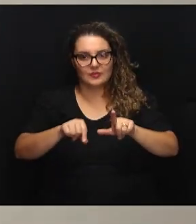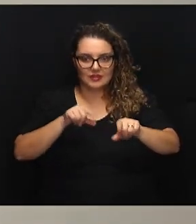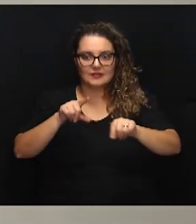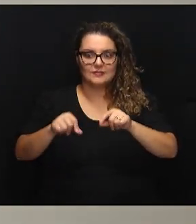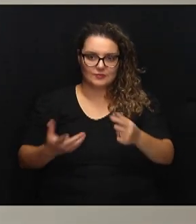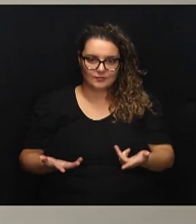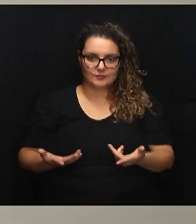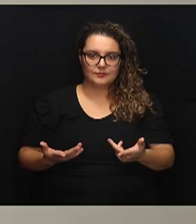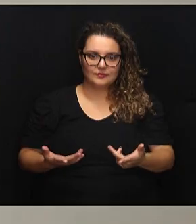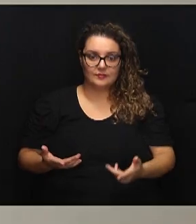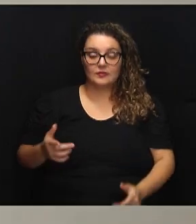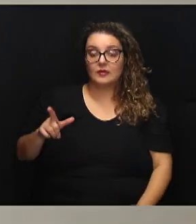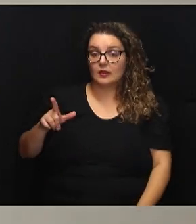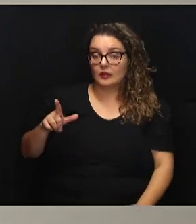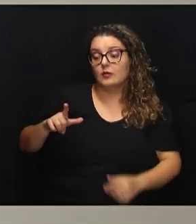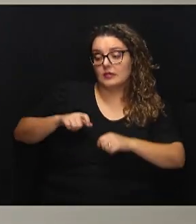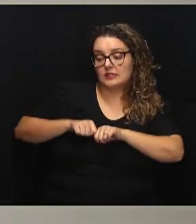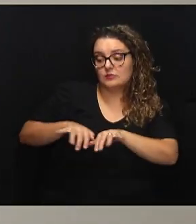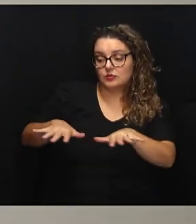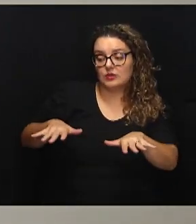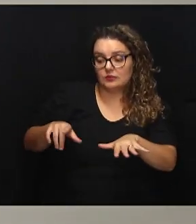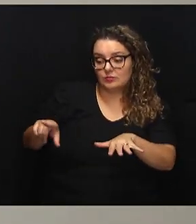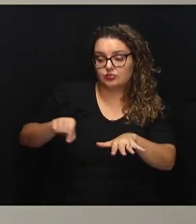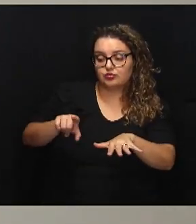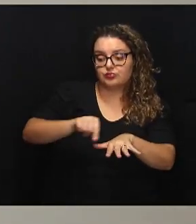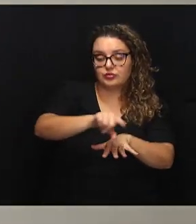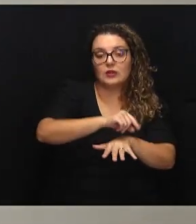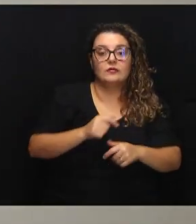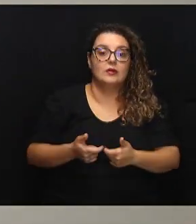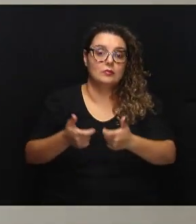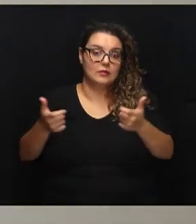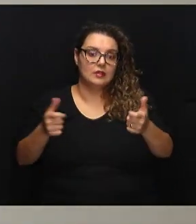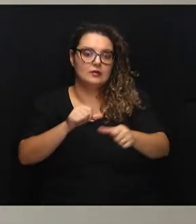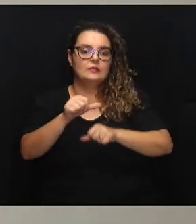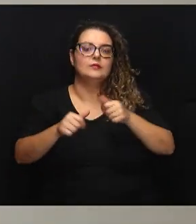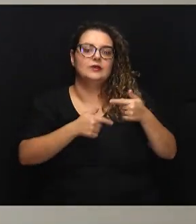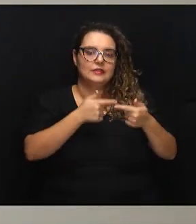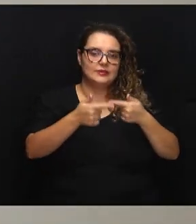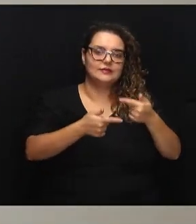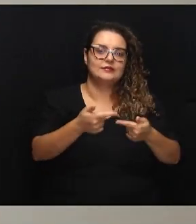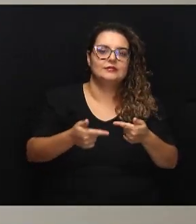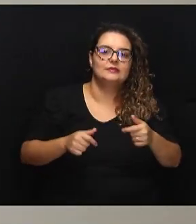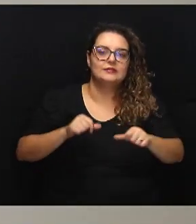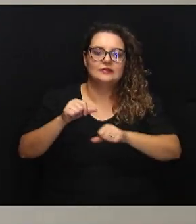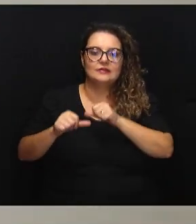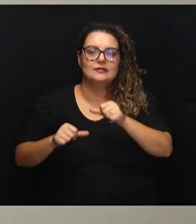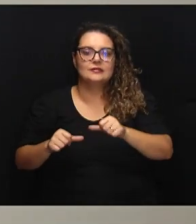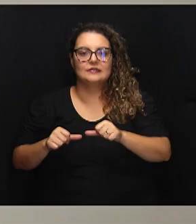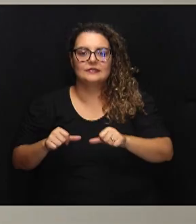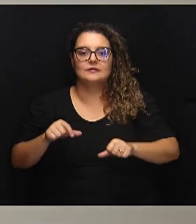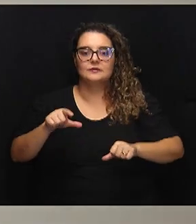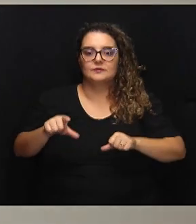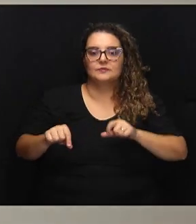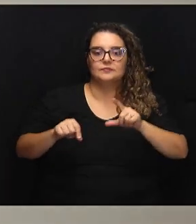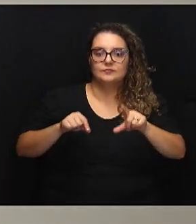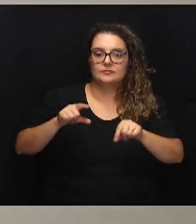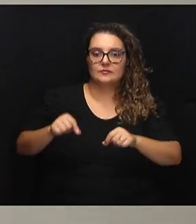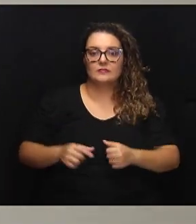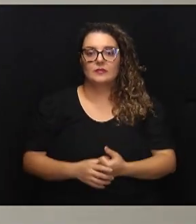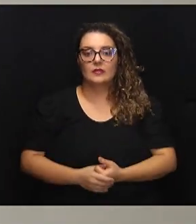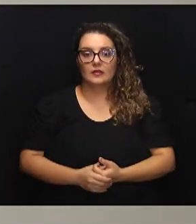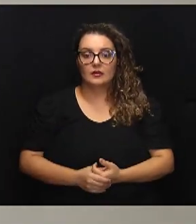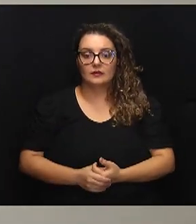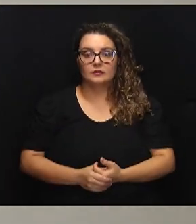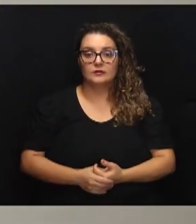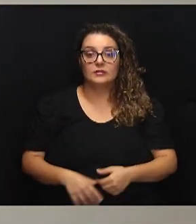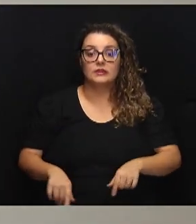esse leque vem aumentando e vem mudando muito essa nova geração, né? Vem mudando muito a escolha. E o fato